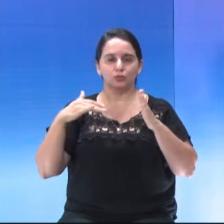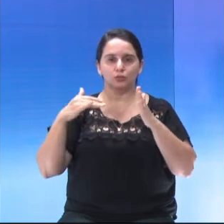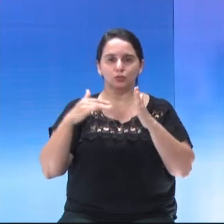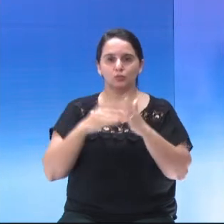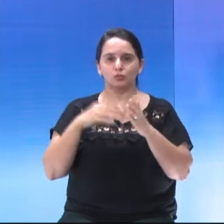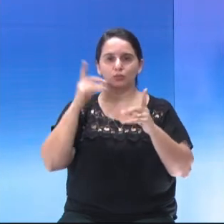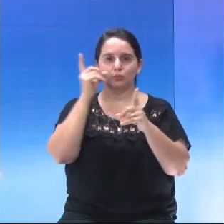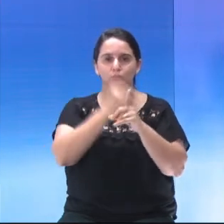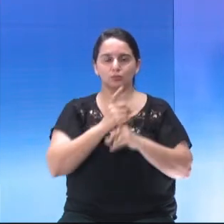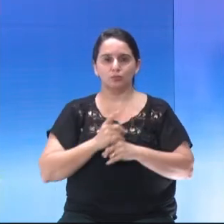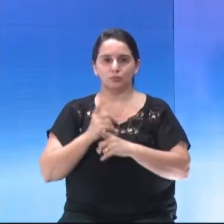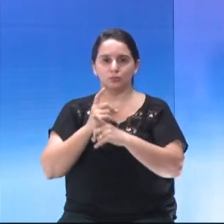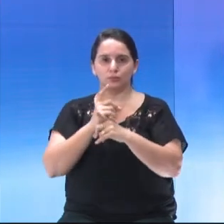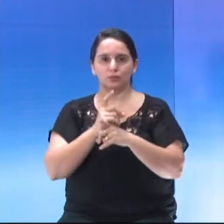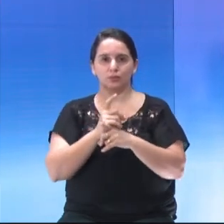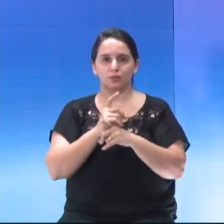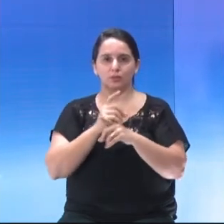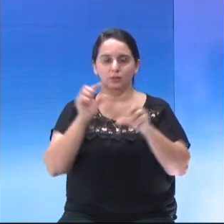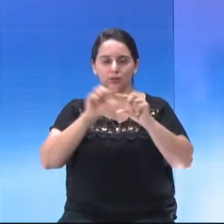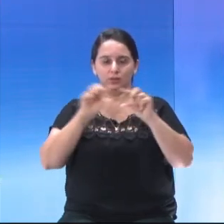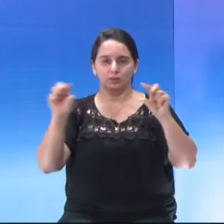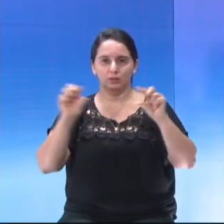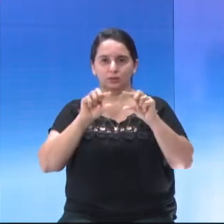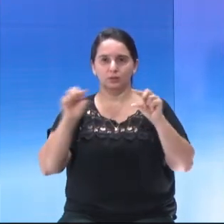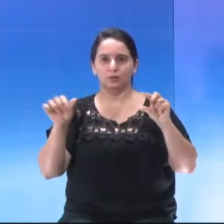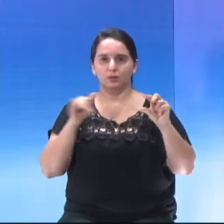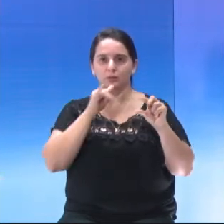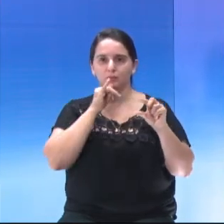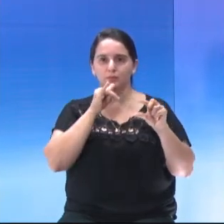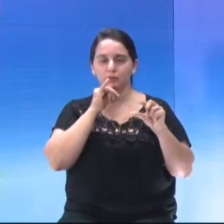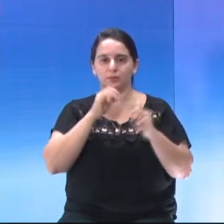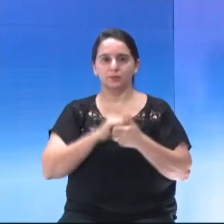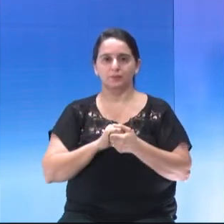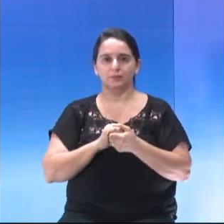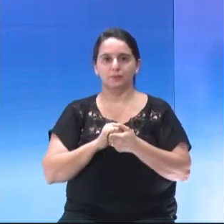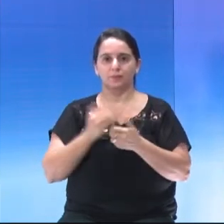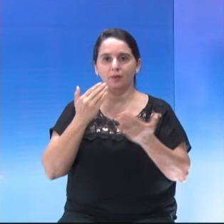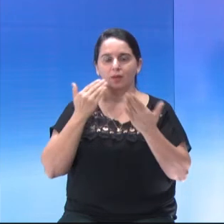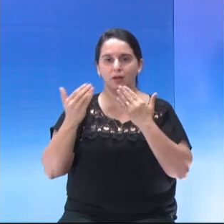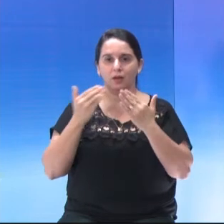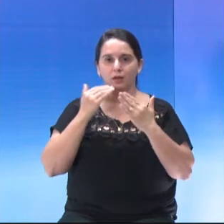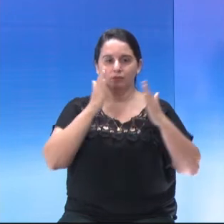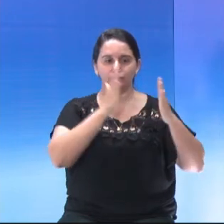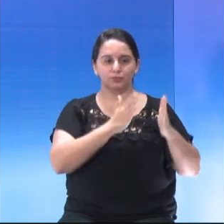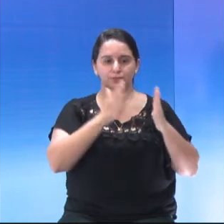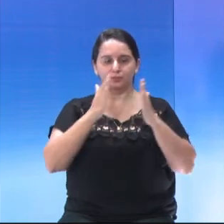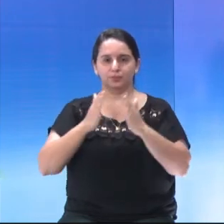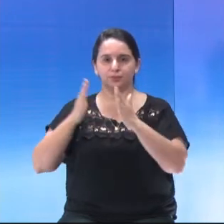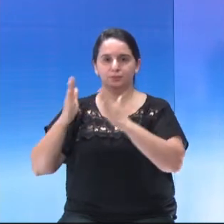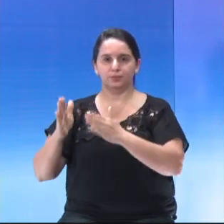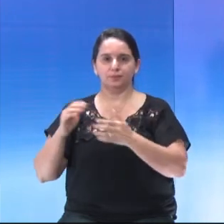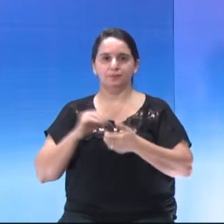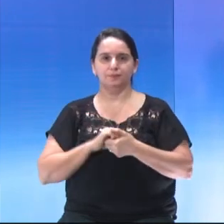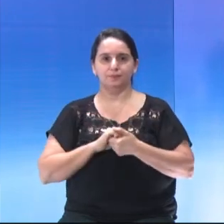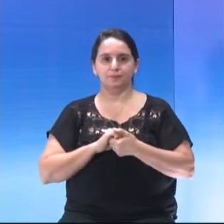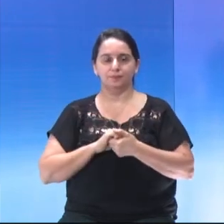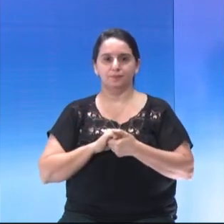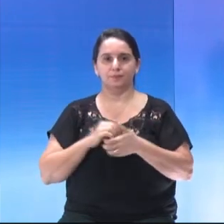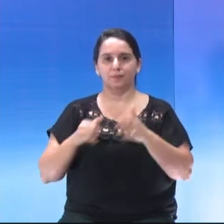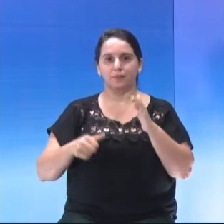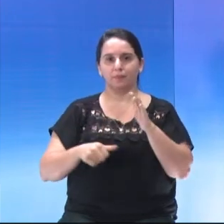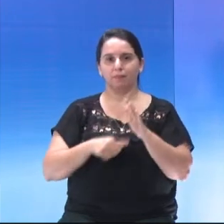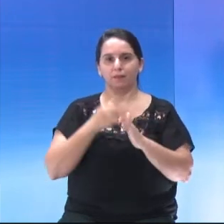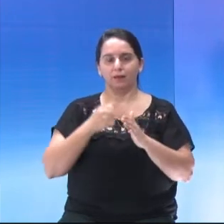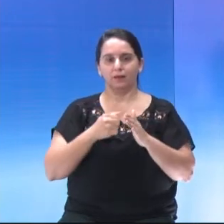visando chegar nessa equação modelo. Então, vamos aí analisar passo a passo. A